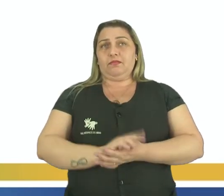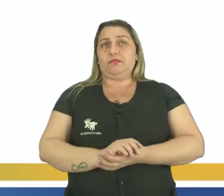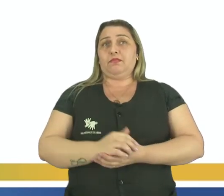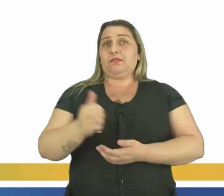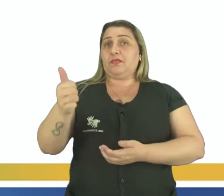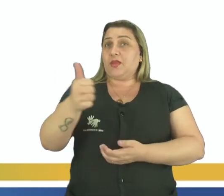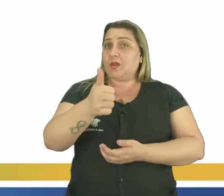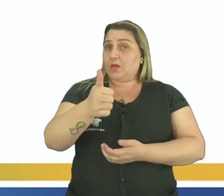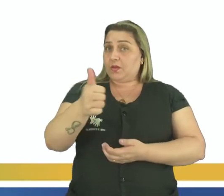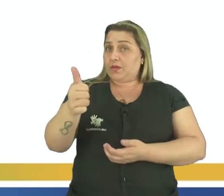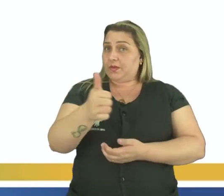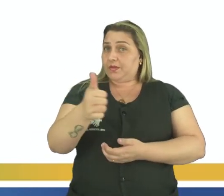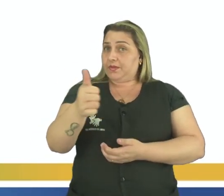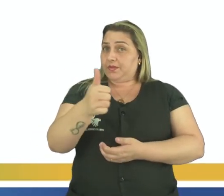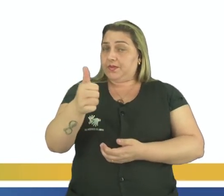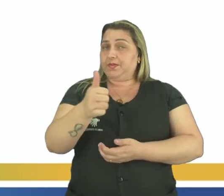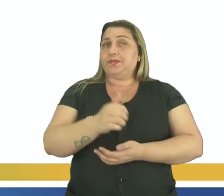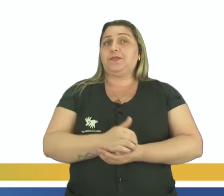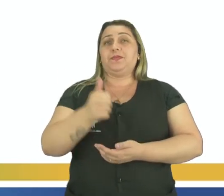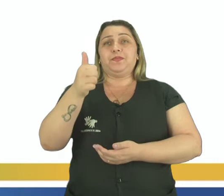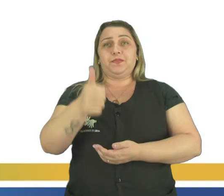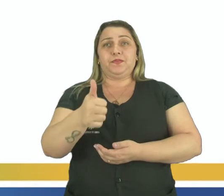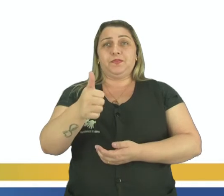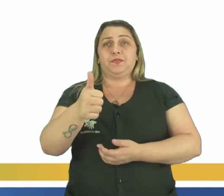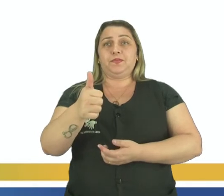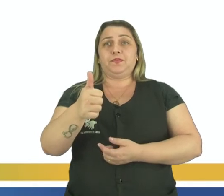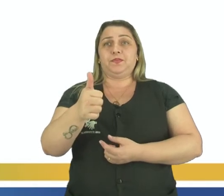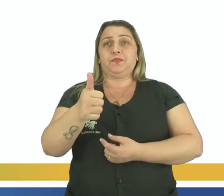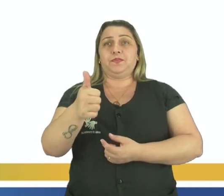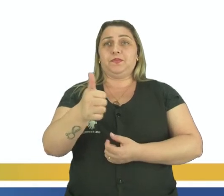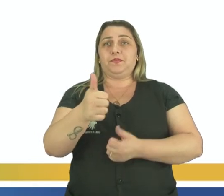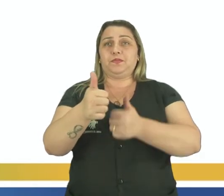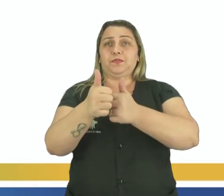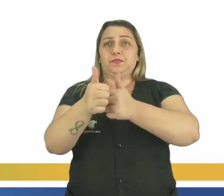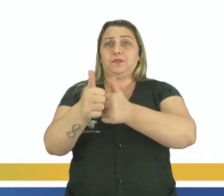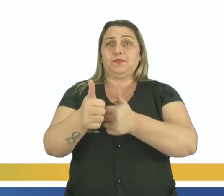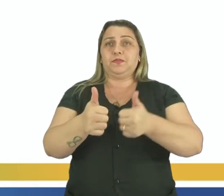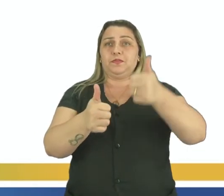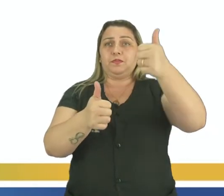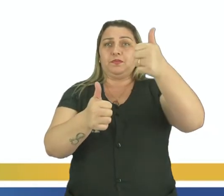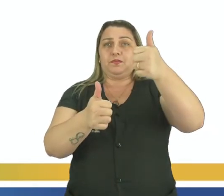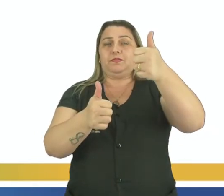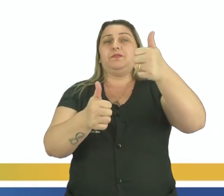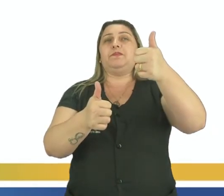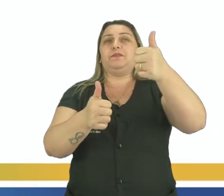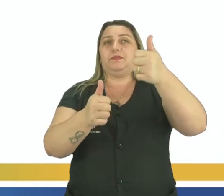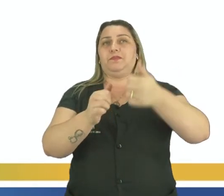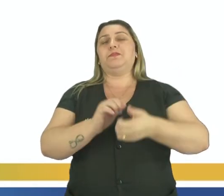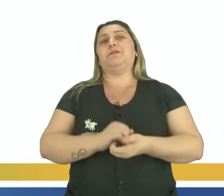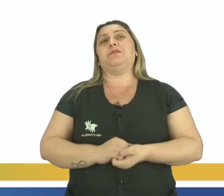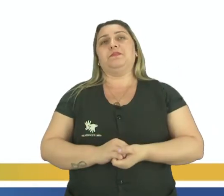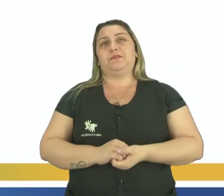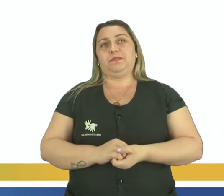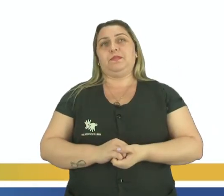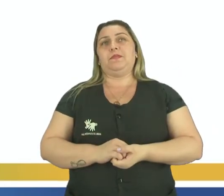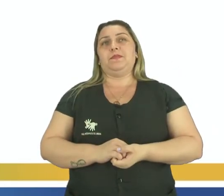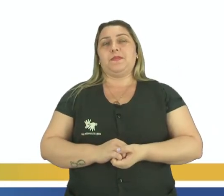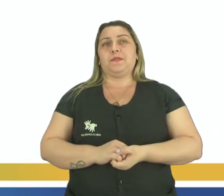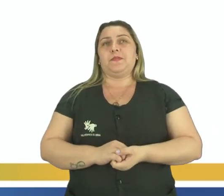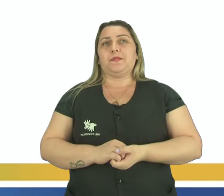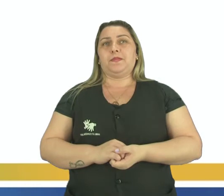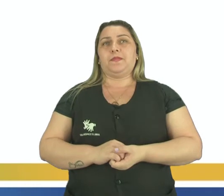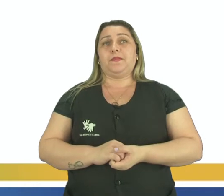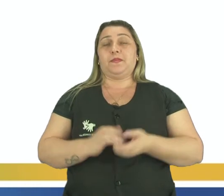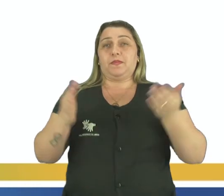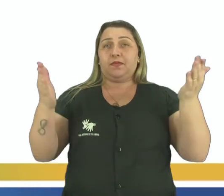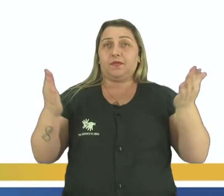vou ter 11. Então, sobe novamente, observe aí na nossa telinha e vai subir o